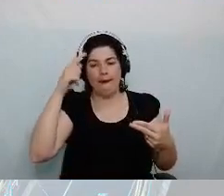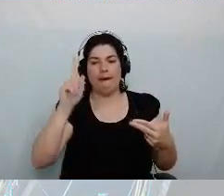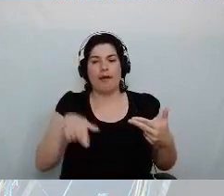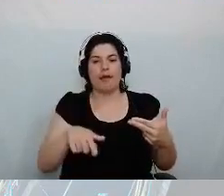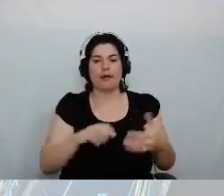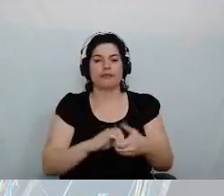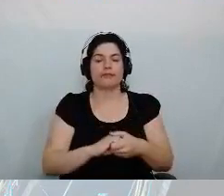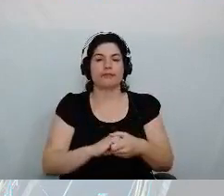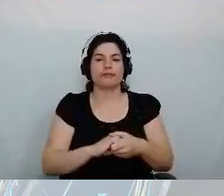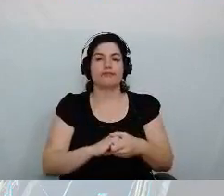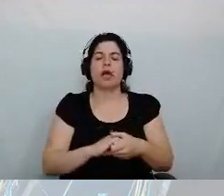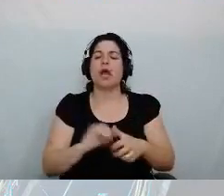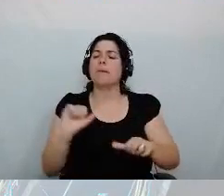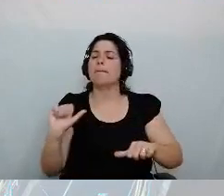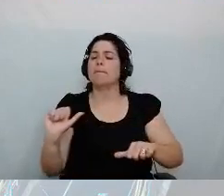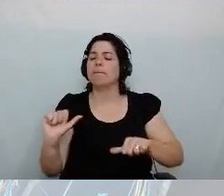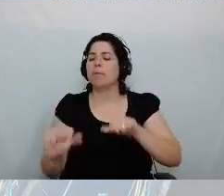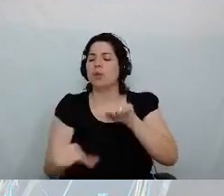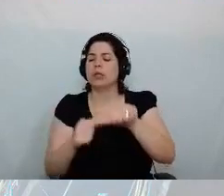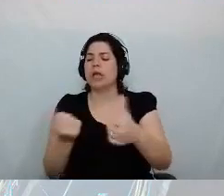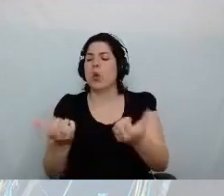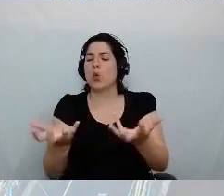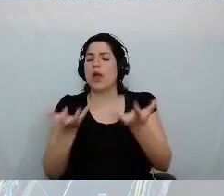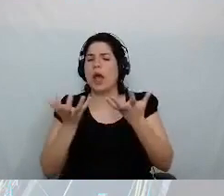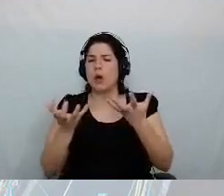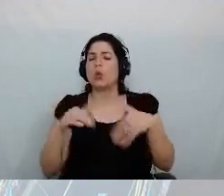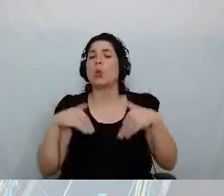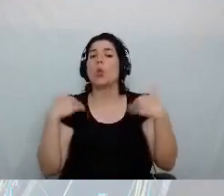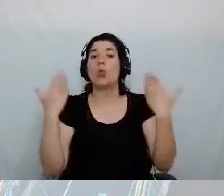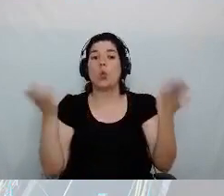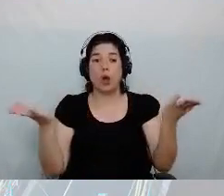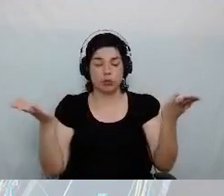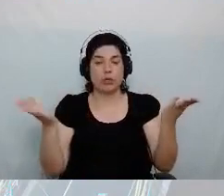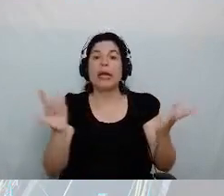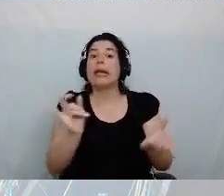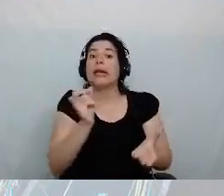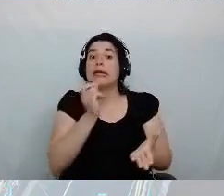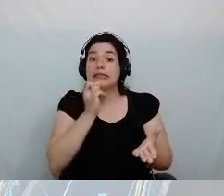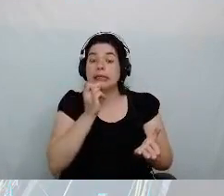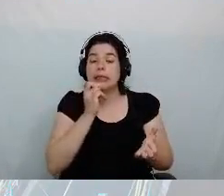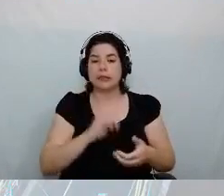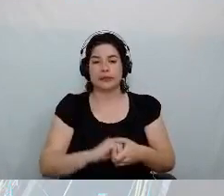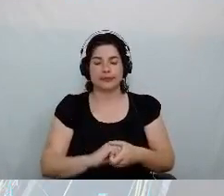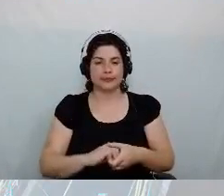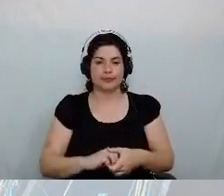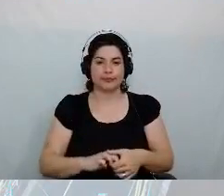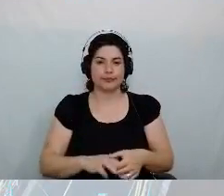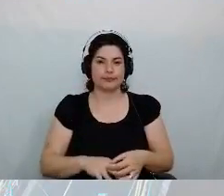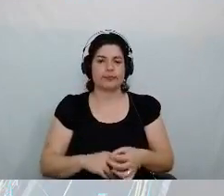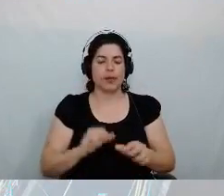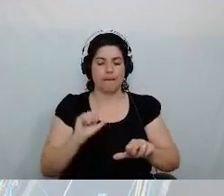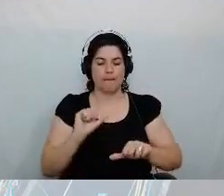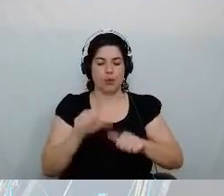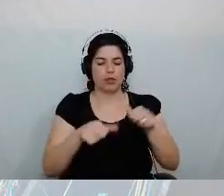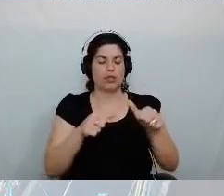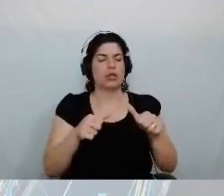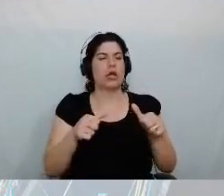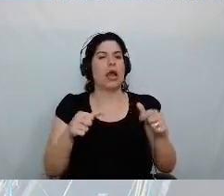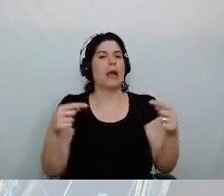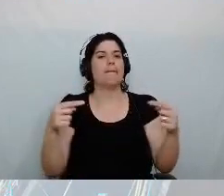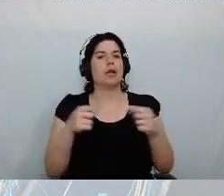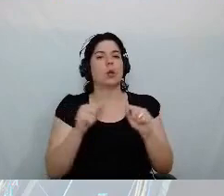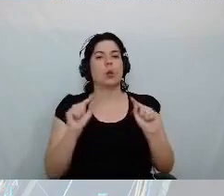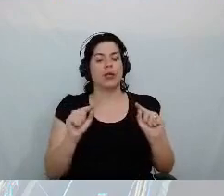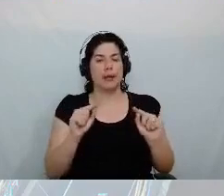qual é a transformação que eu quero. Vou dar um exemplo para vocês. Uma transformação válida é alguém que